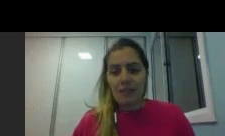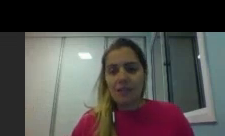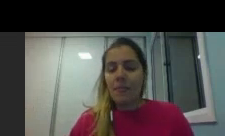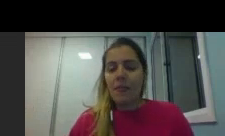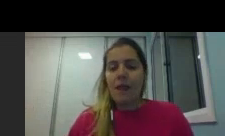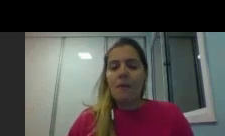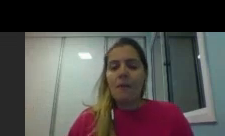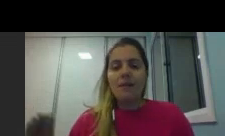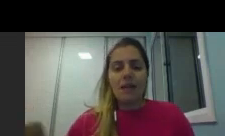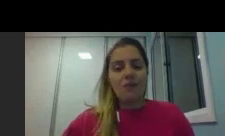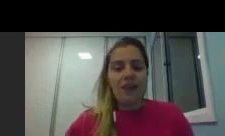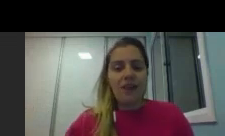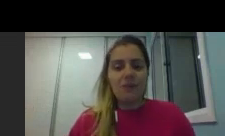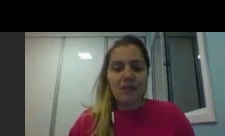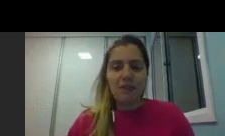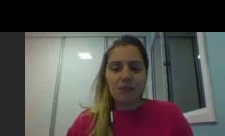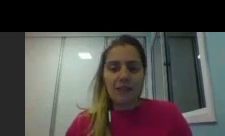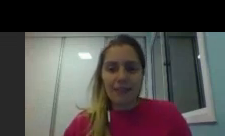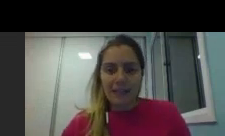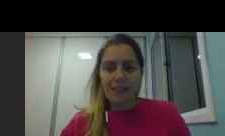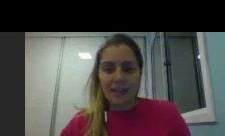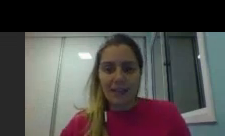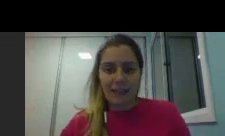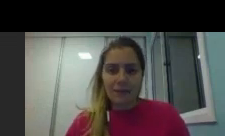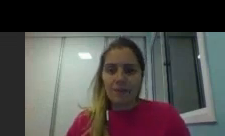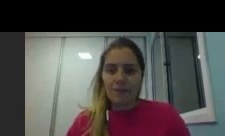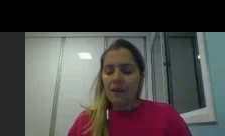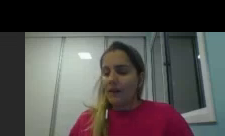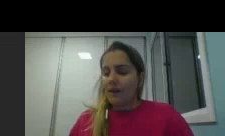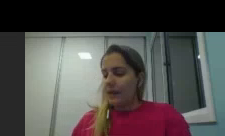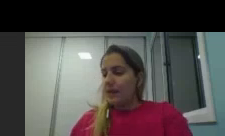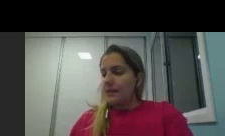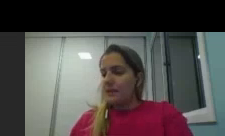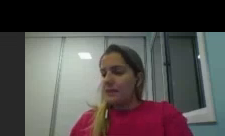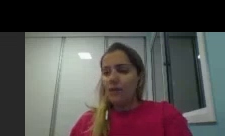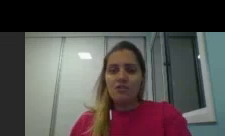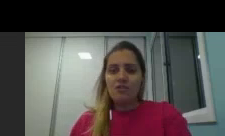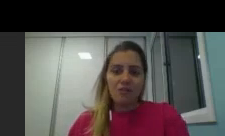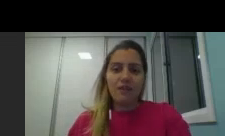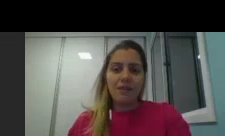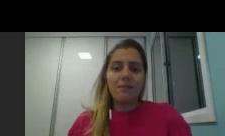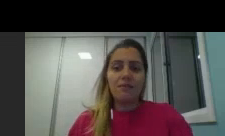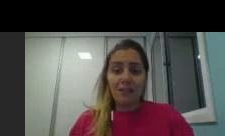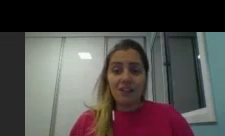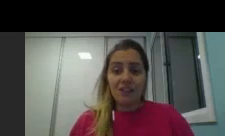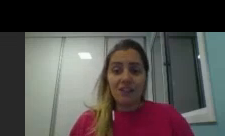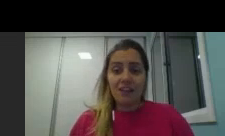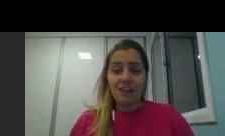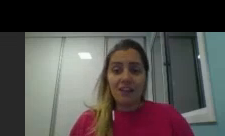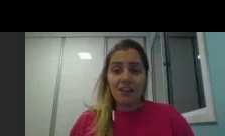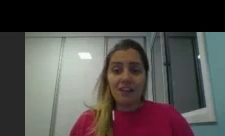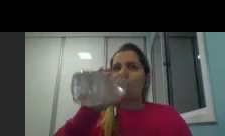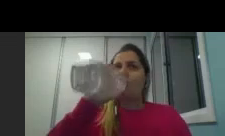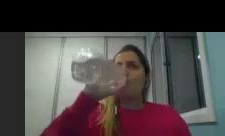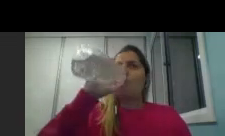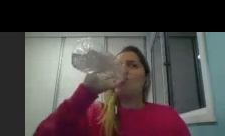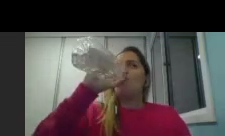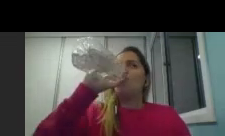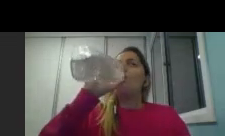temos certeza, mas ela manifesta a expressão de que ela será destra, né? Se eu não tivesse o conhecimento da